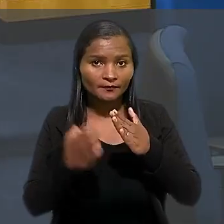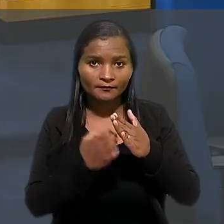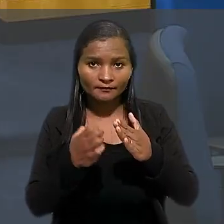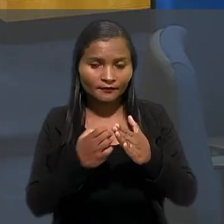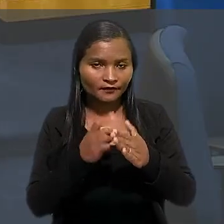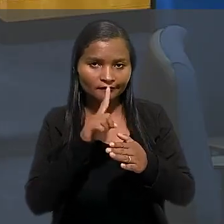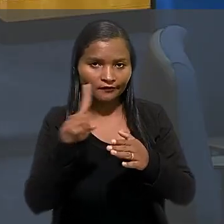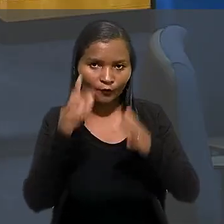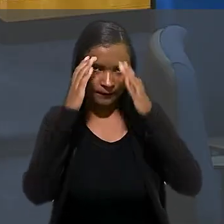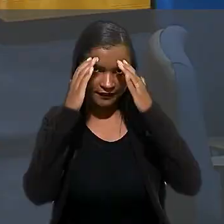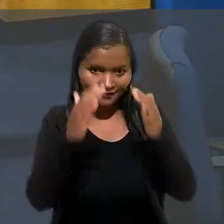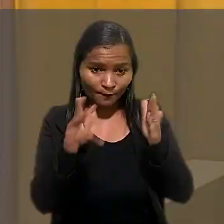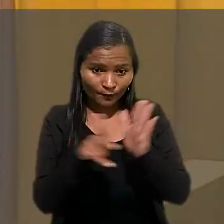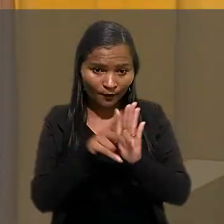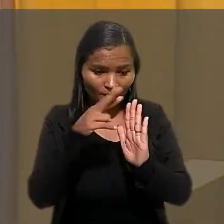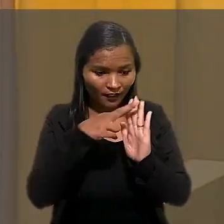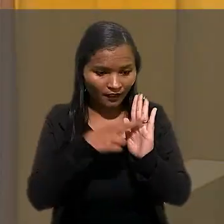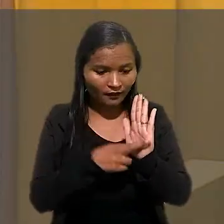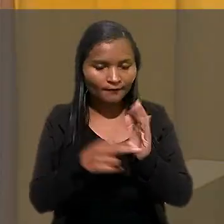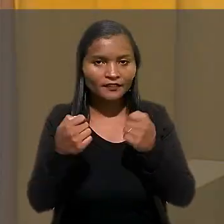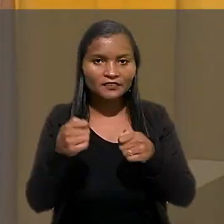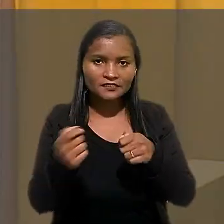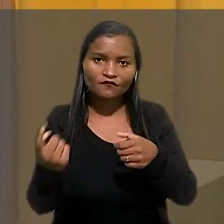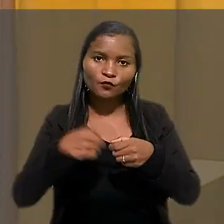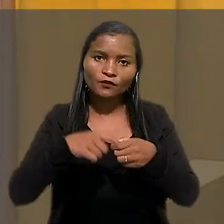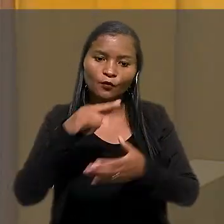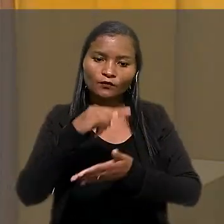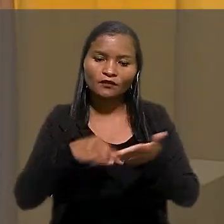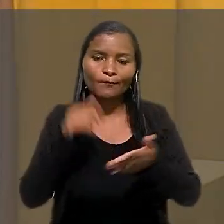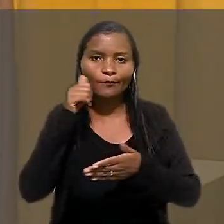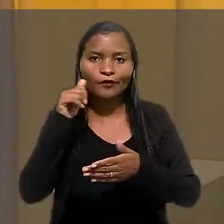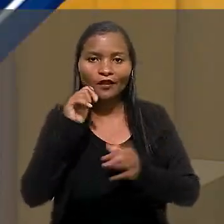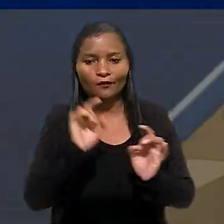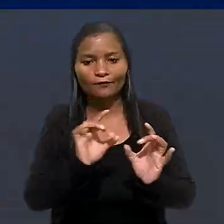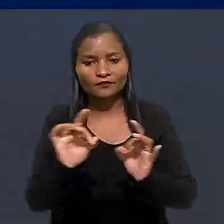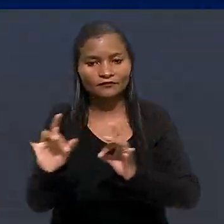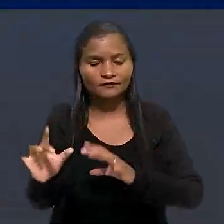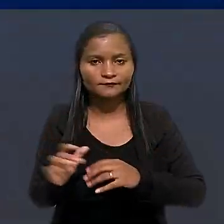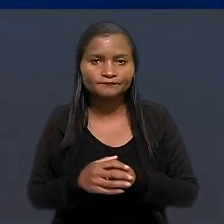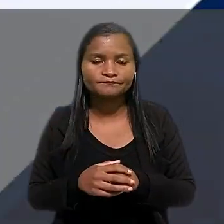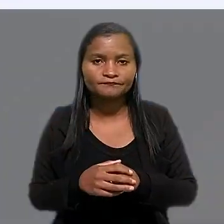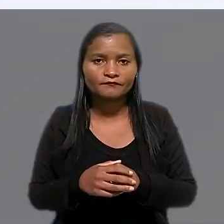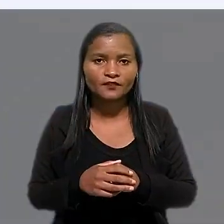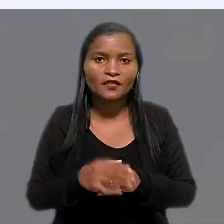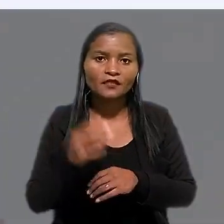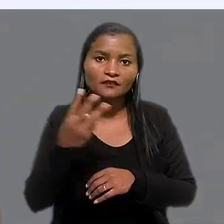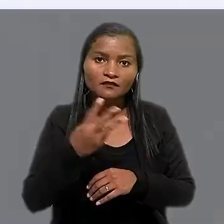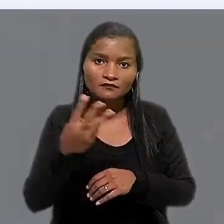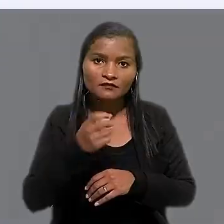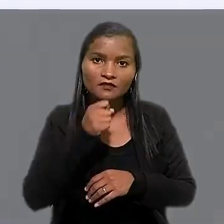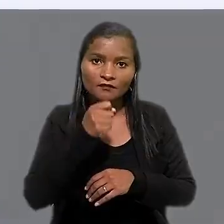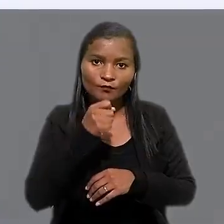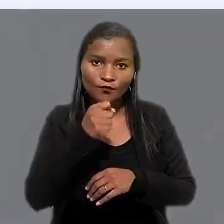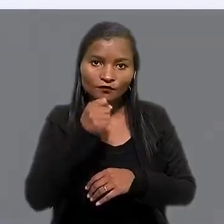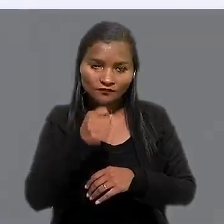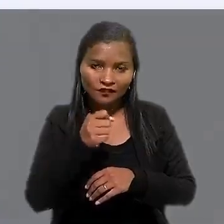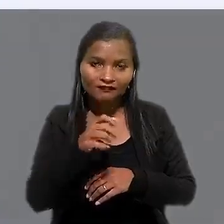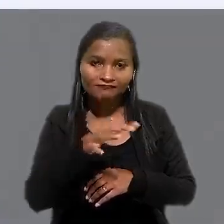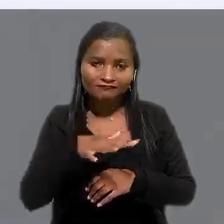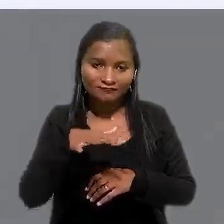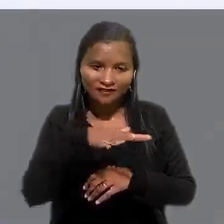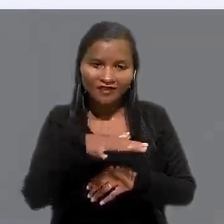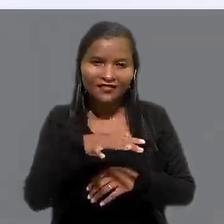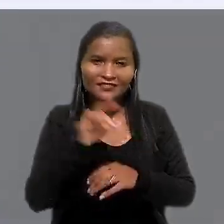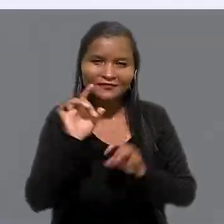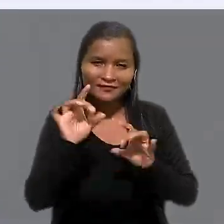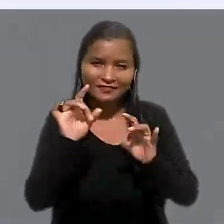Empresa que não seguiu o próprio regulamento deve reintegrar comerciária. E na terceira reportagem da série especial